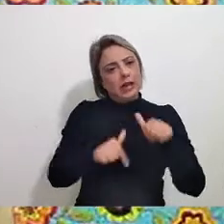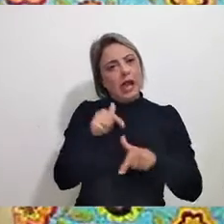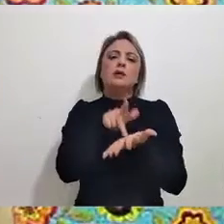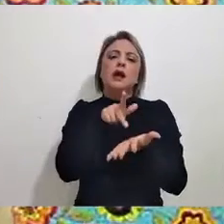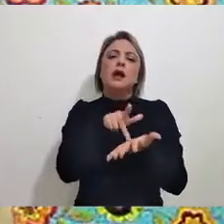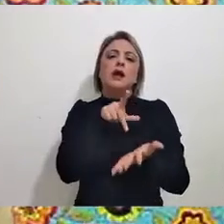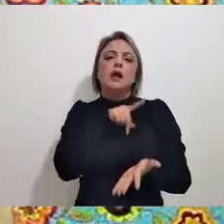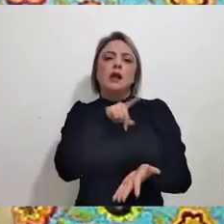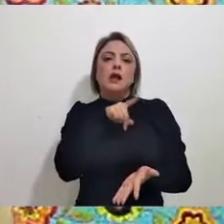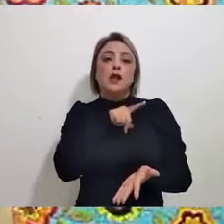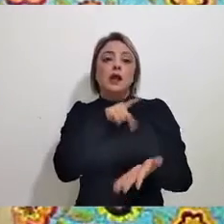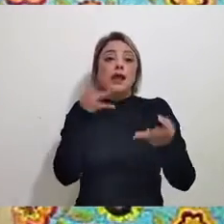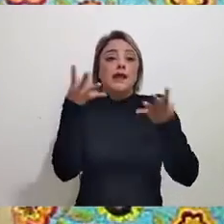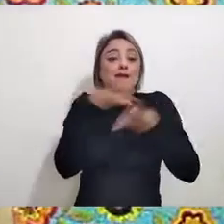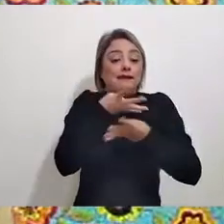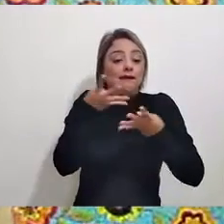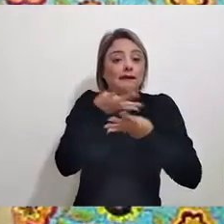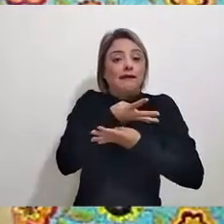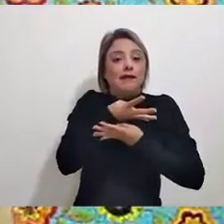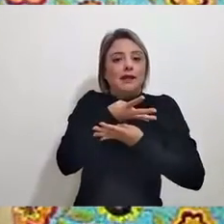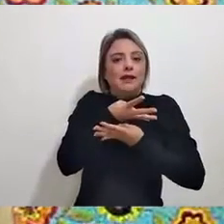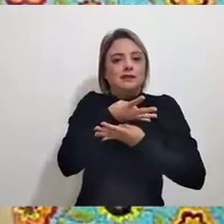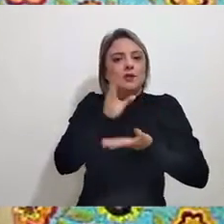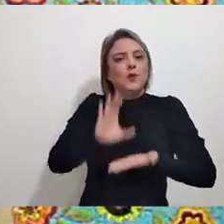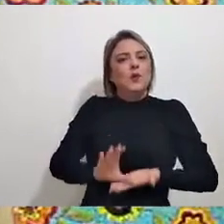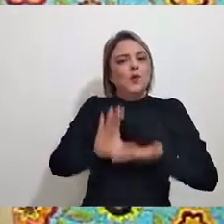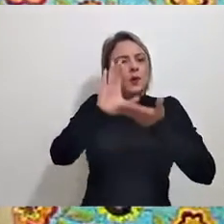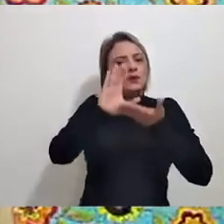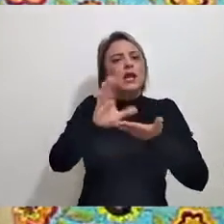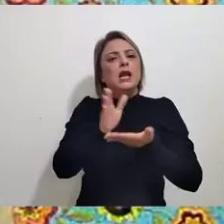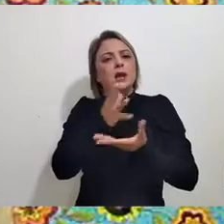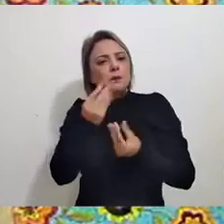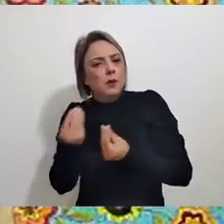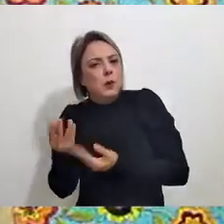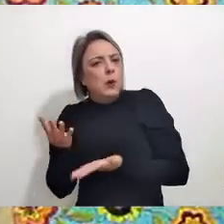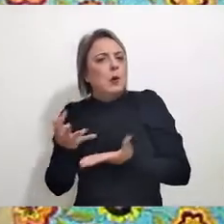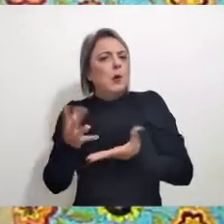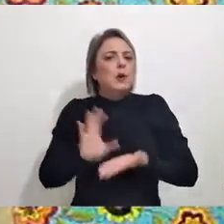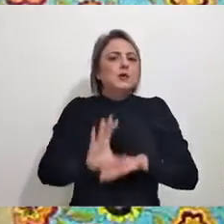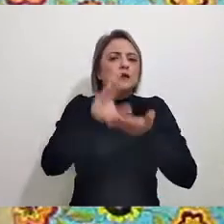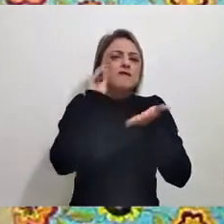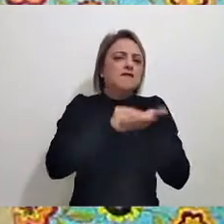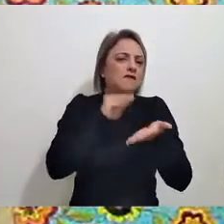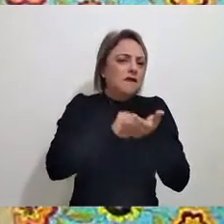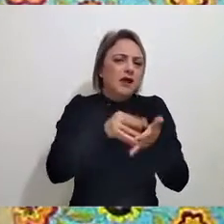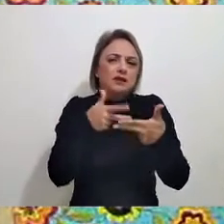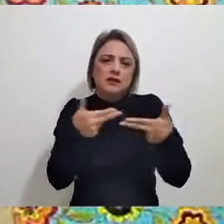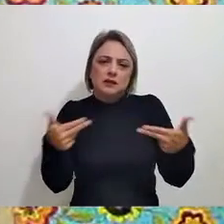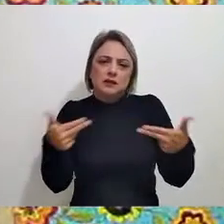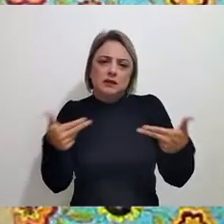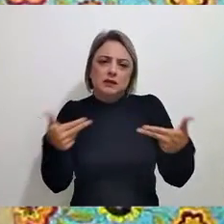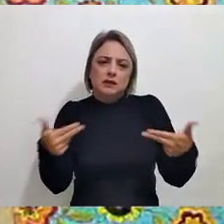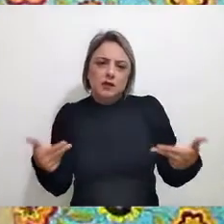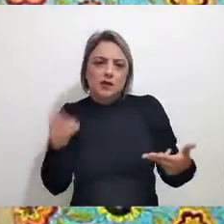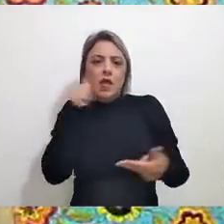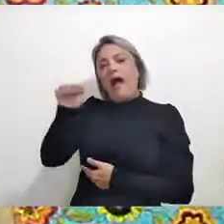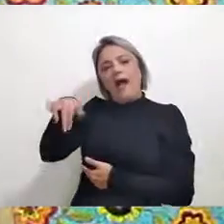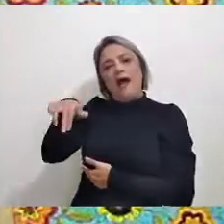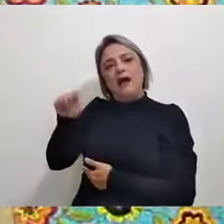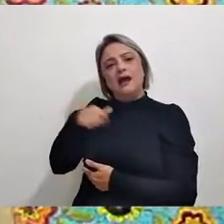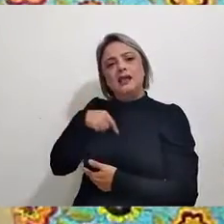né, os conselhos, muitos conselhos estão muito precarizados, como a Ana disse, a gente vive problemas sérios,